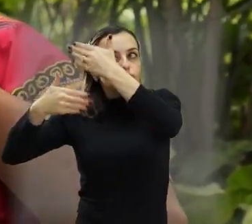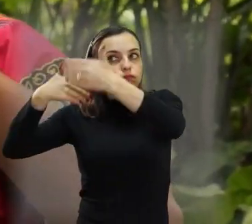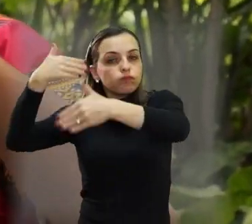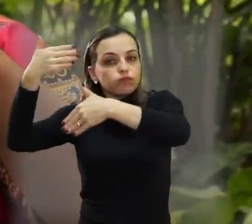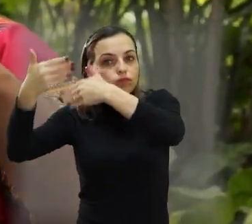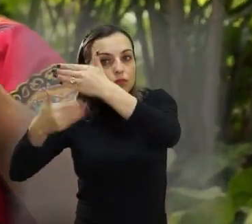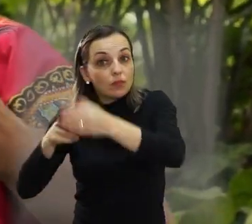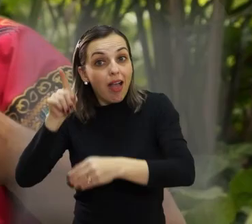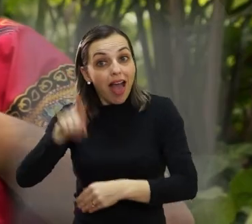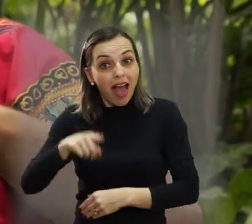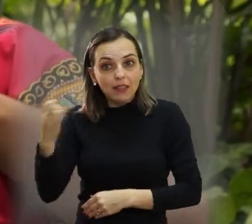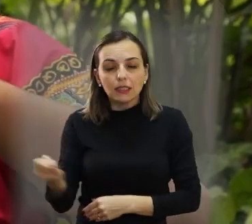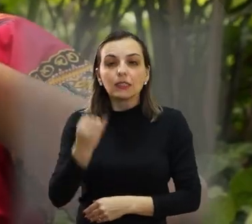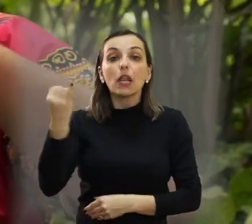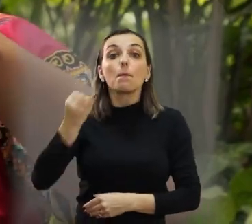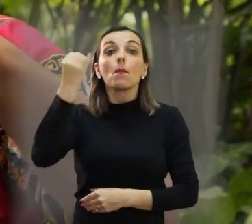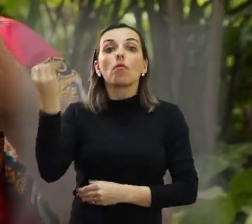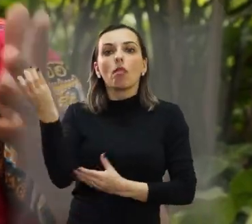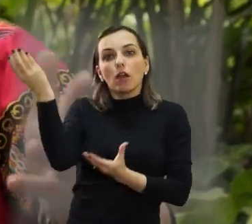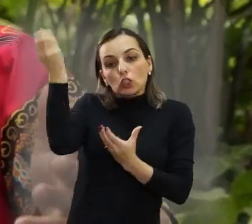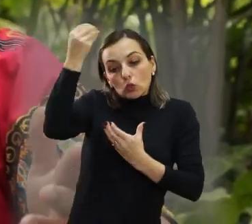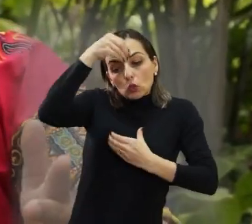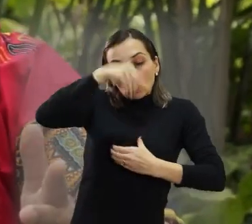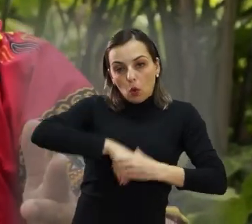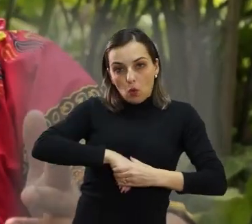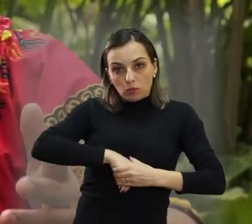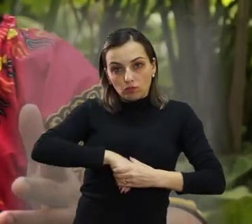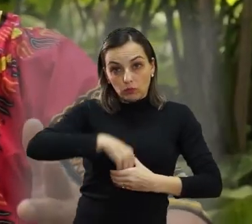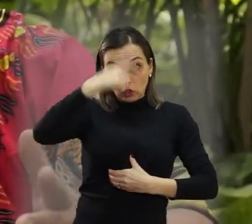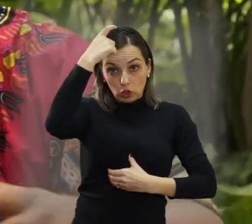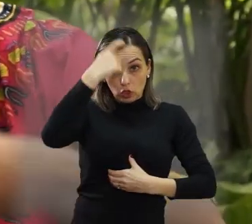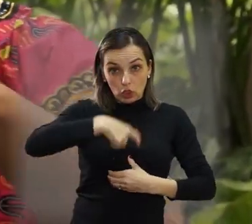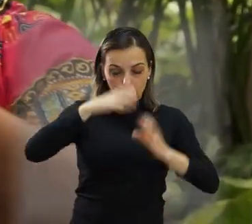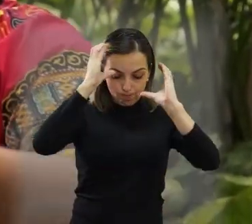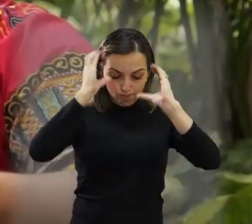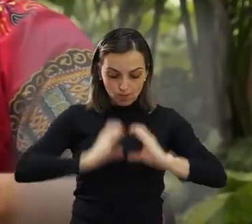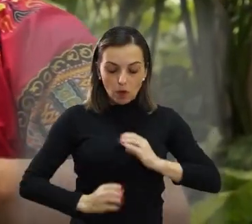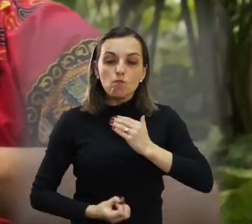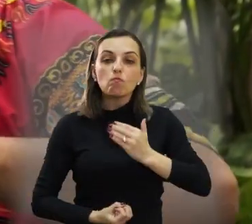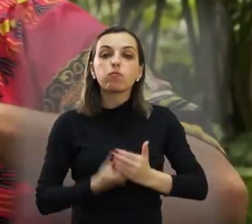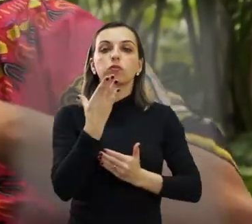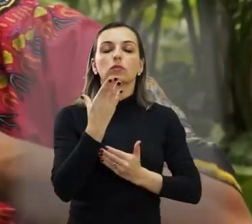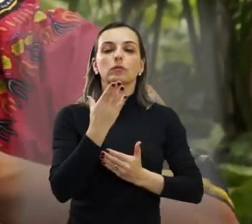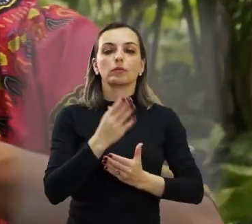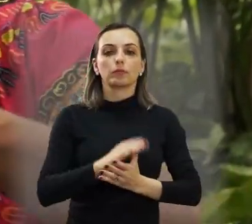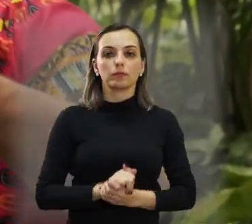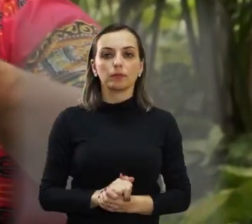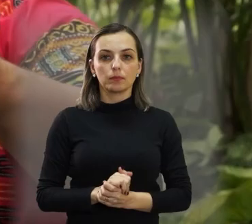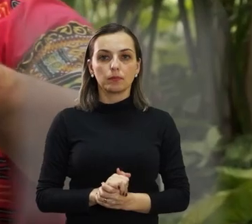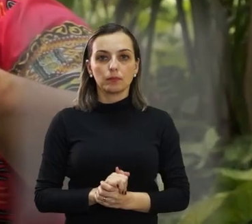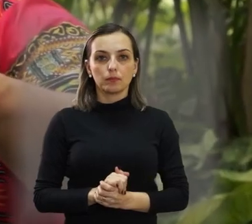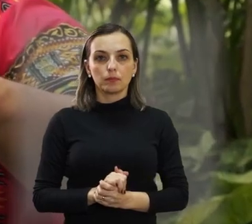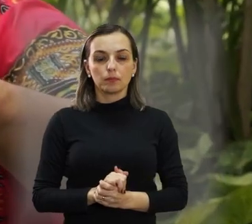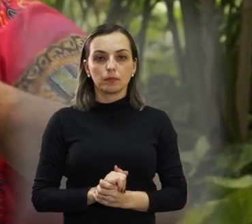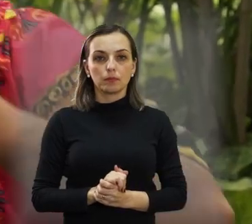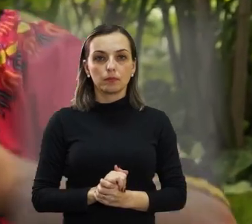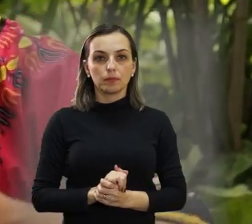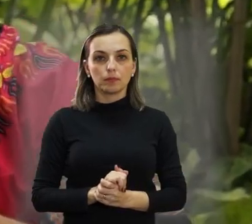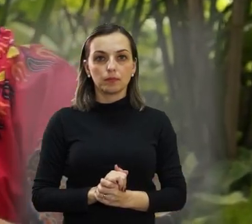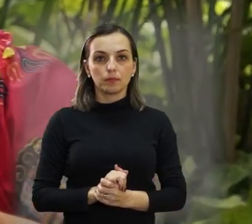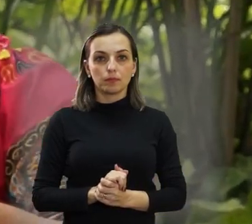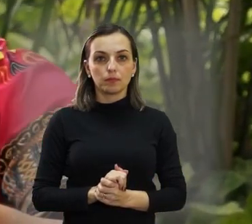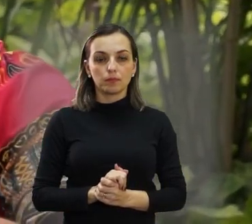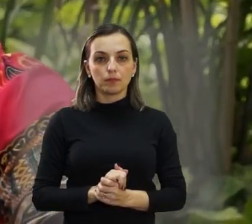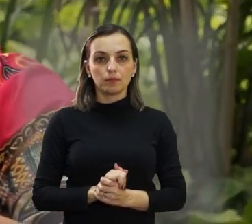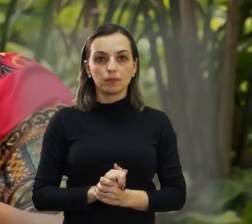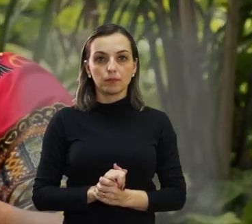que a criança possa produzir, para que a criança não possa ser cobrada como um produto final, mas que o processo no meio do que